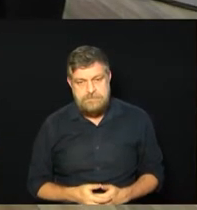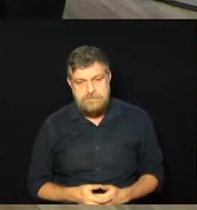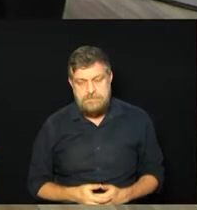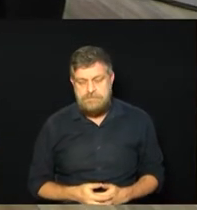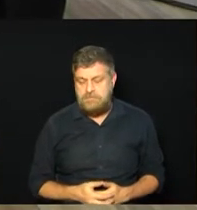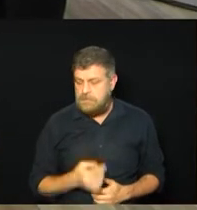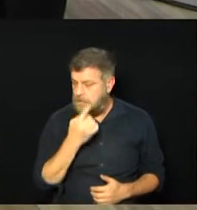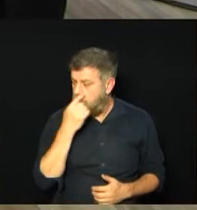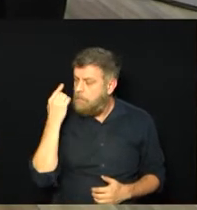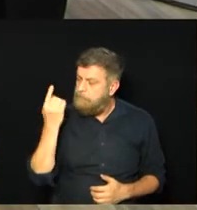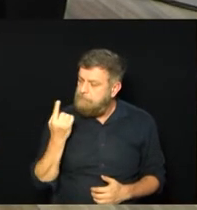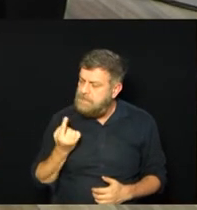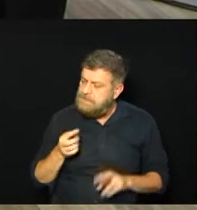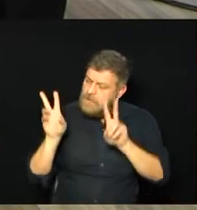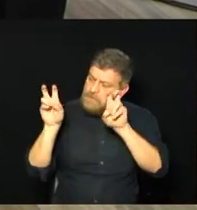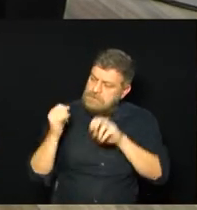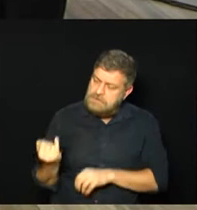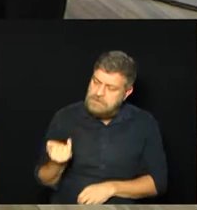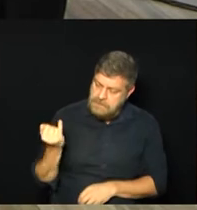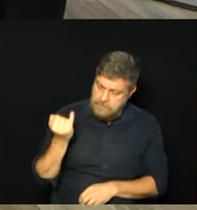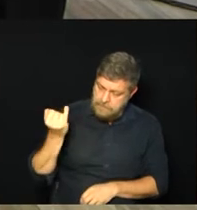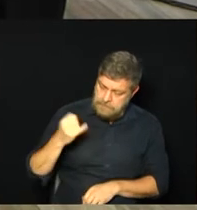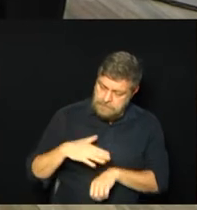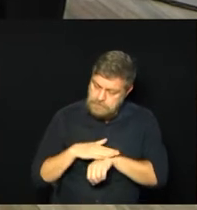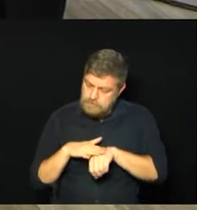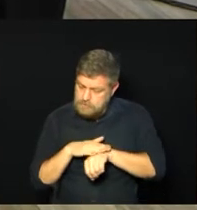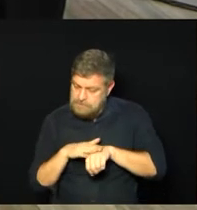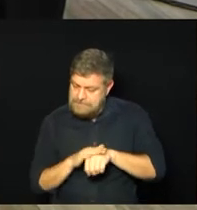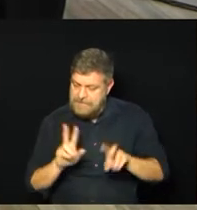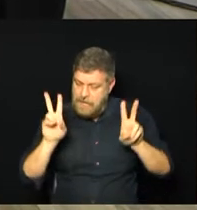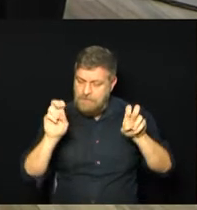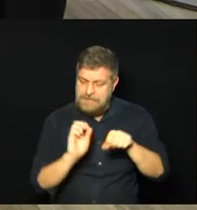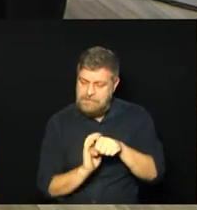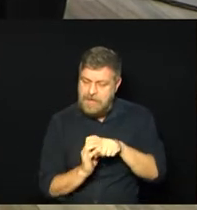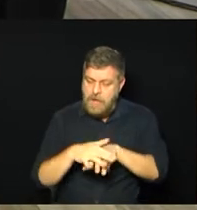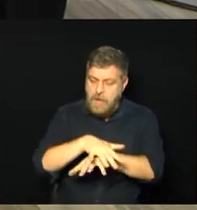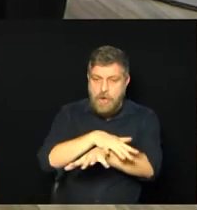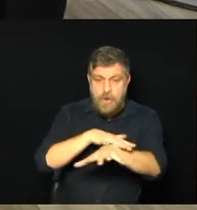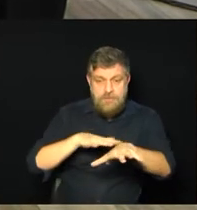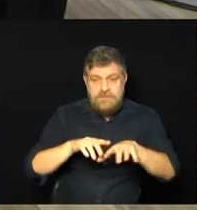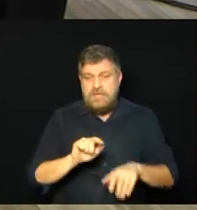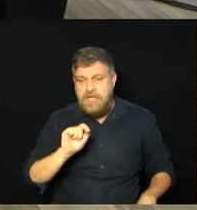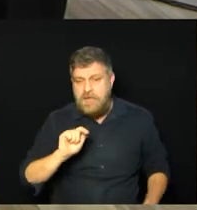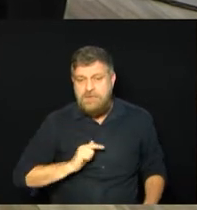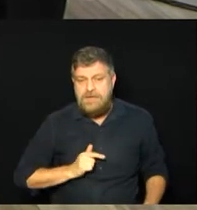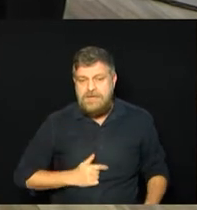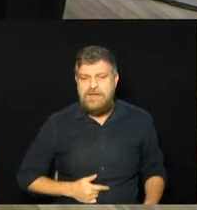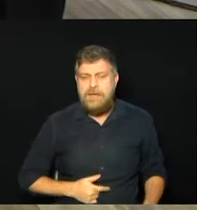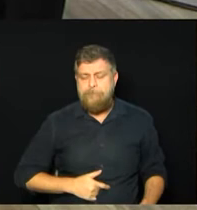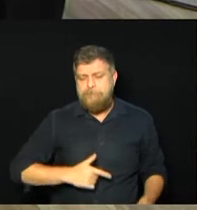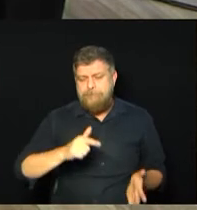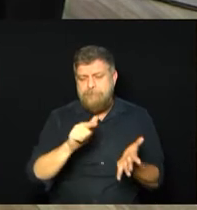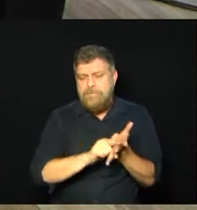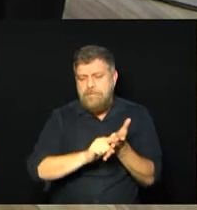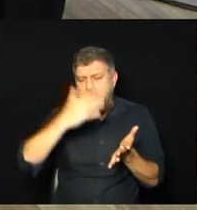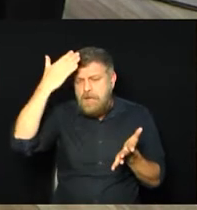Minabreu, agora outro assunto importante para a gente falar em relação à Covid-19 é o passaporte da vacina. O que é o passaporte